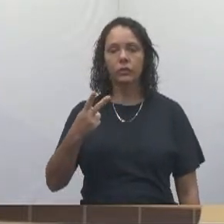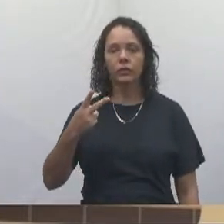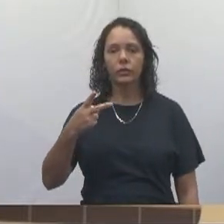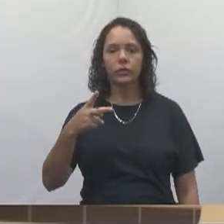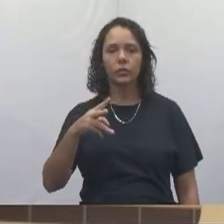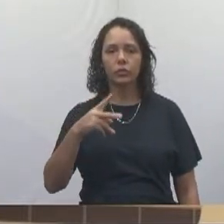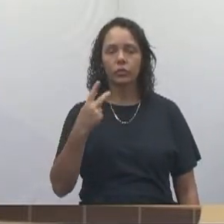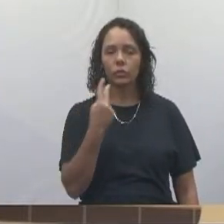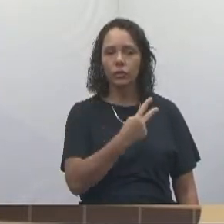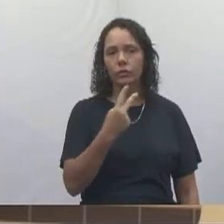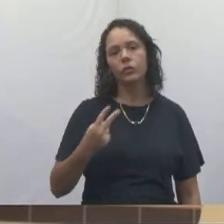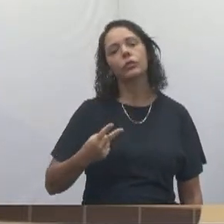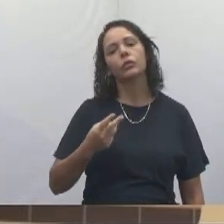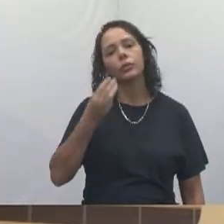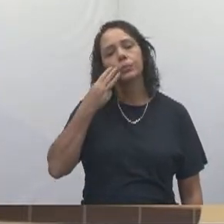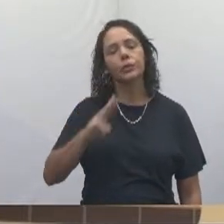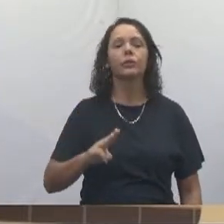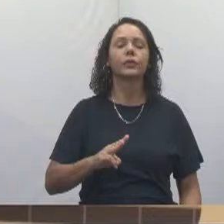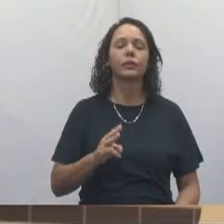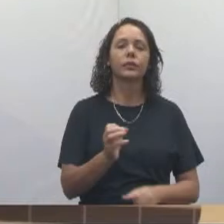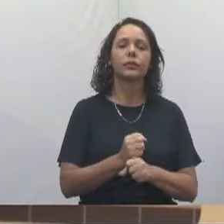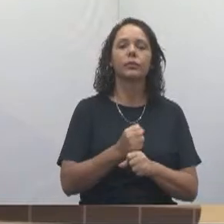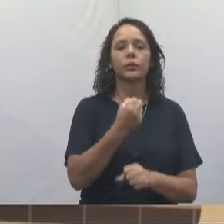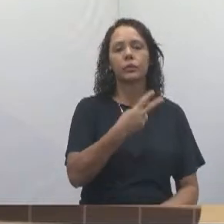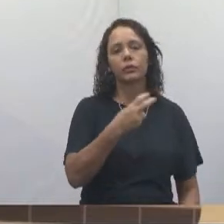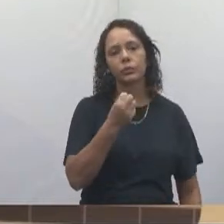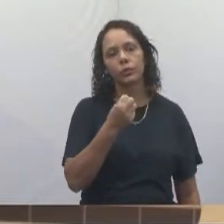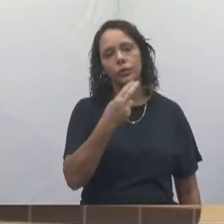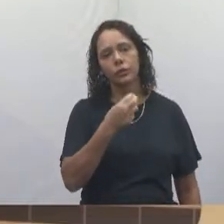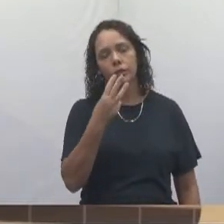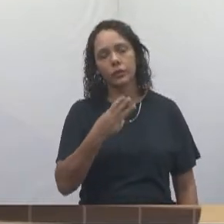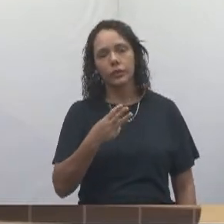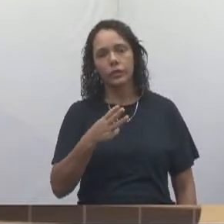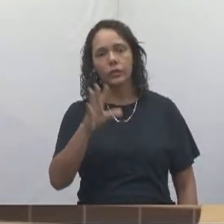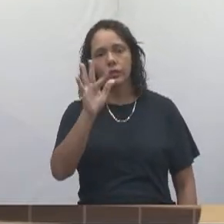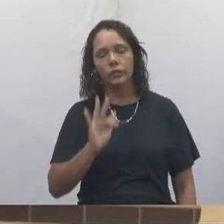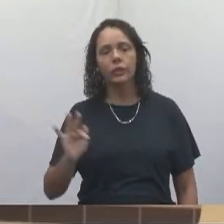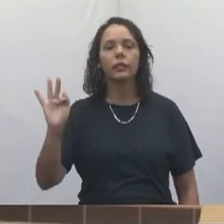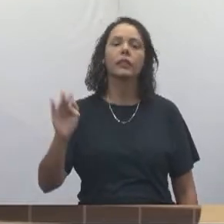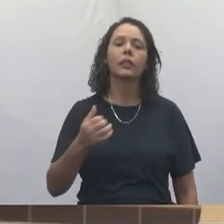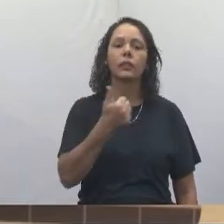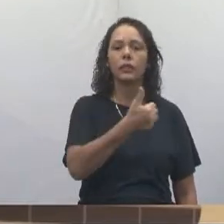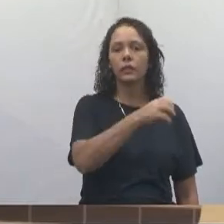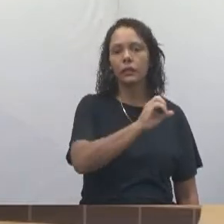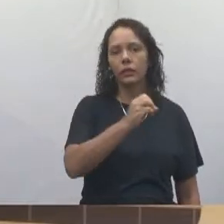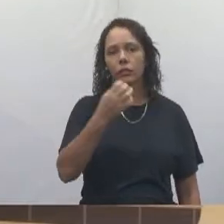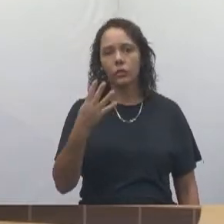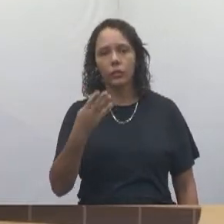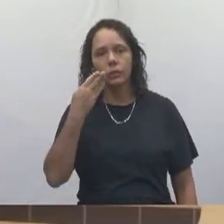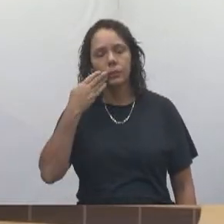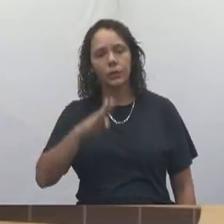222 milhões. 2023, recursos federais, 104 milhões. Recursos do município,